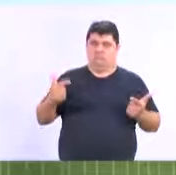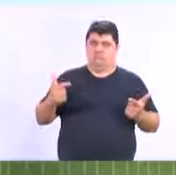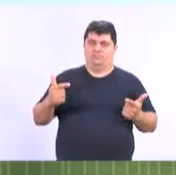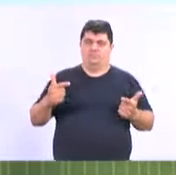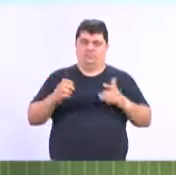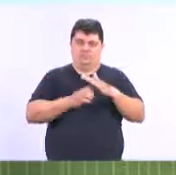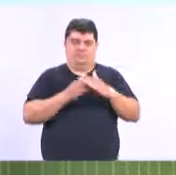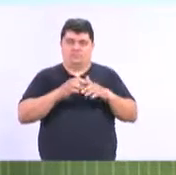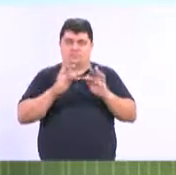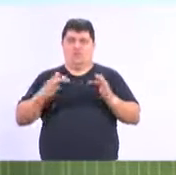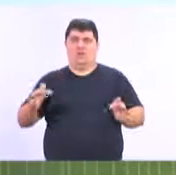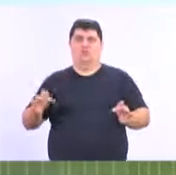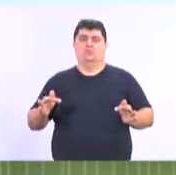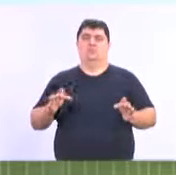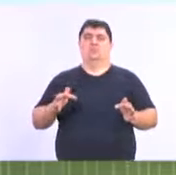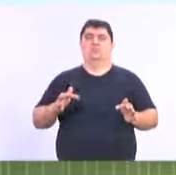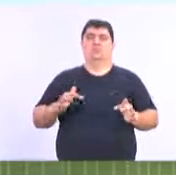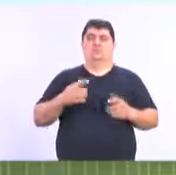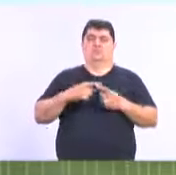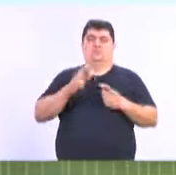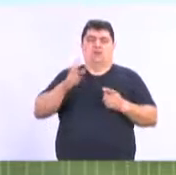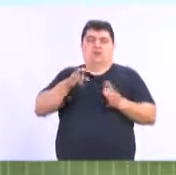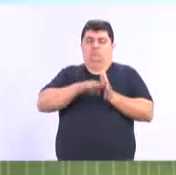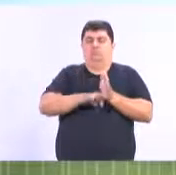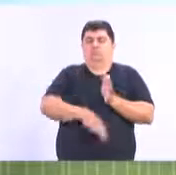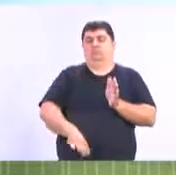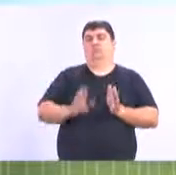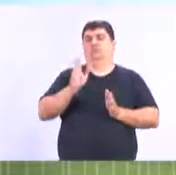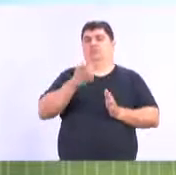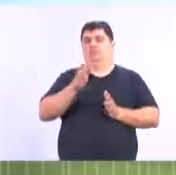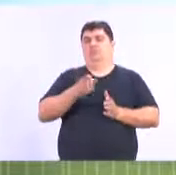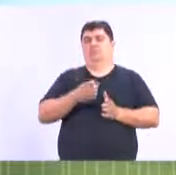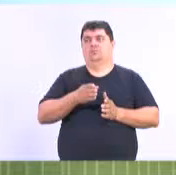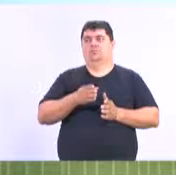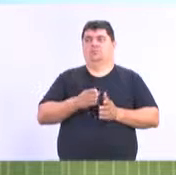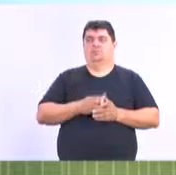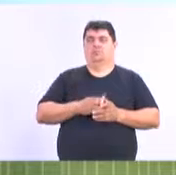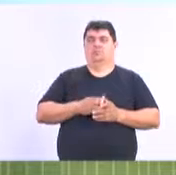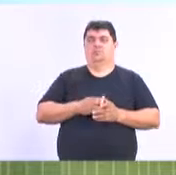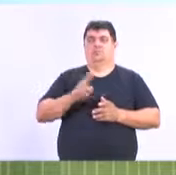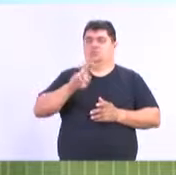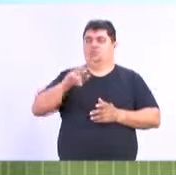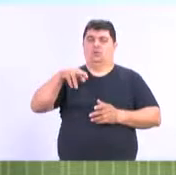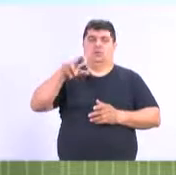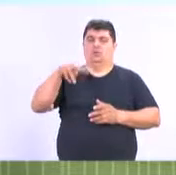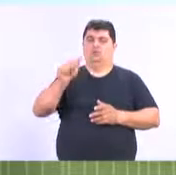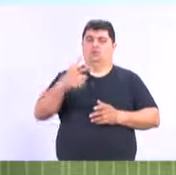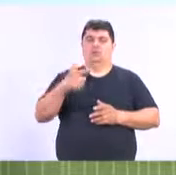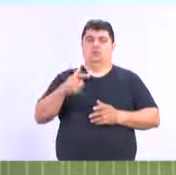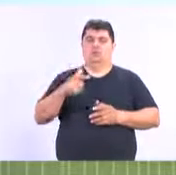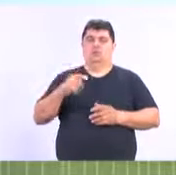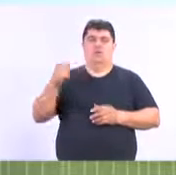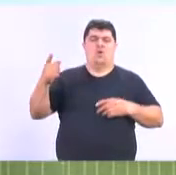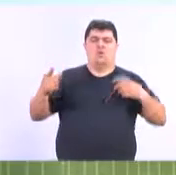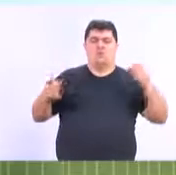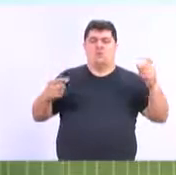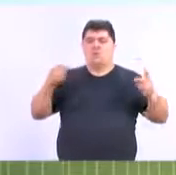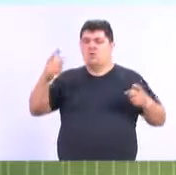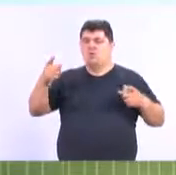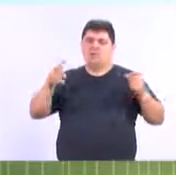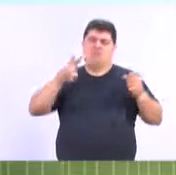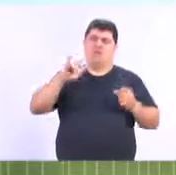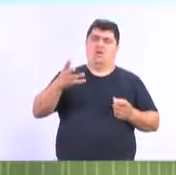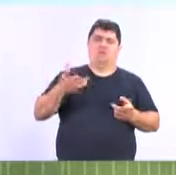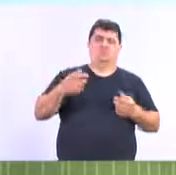nas empresas do Simples Nacional, elas estão todas em deduções, e então a gente não vai trabalhar essas duas contas, em uma conta ou outra, em um exercício ou outro eu vou